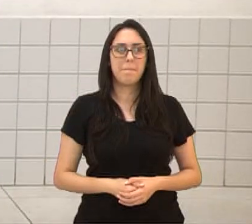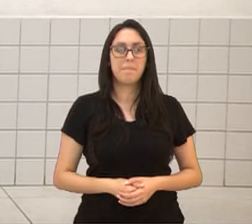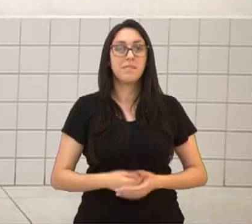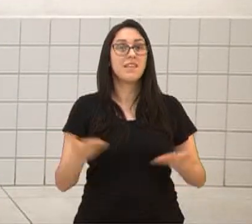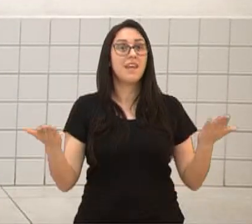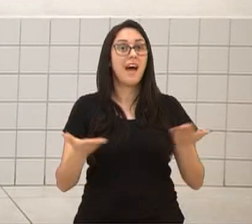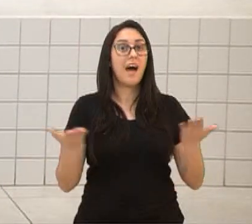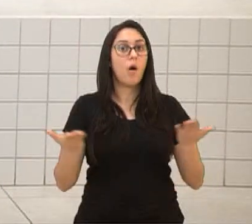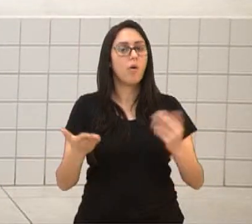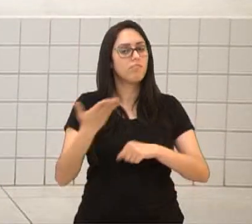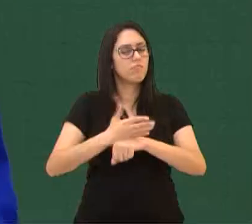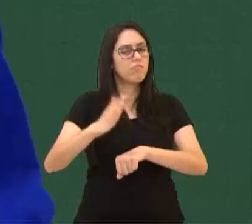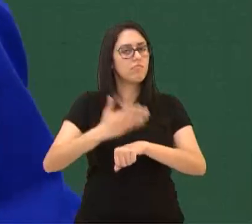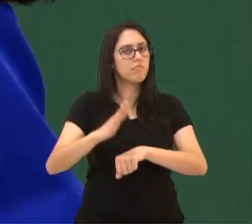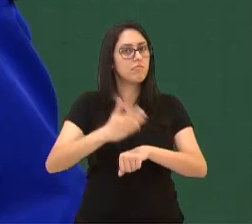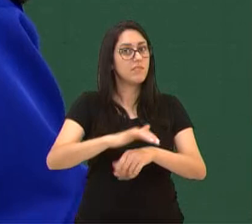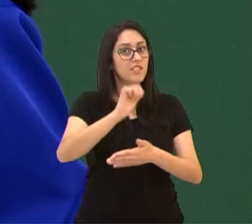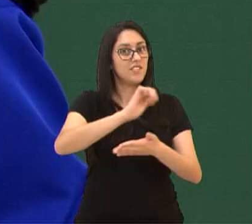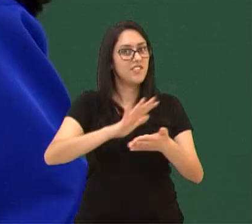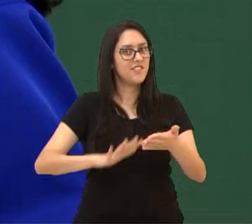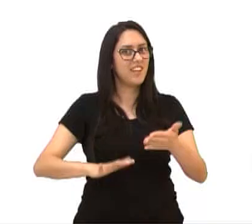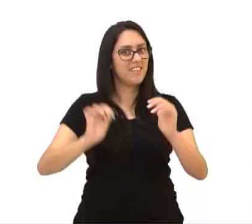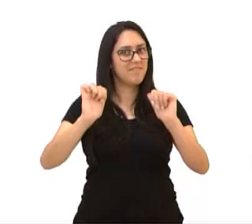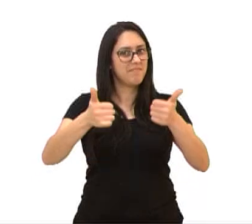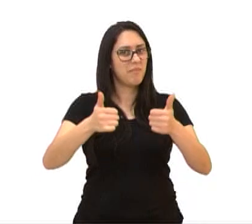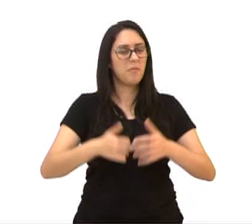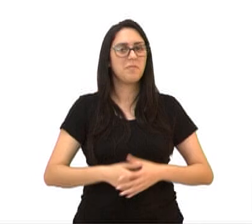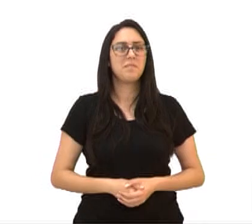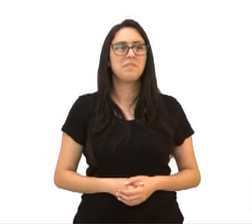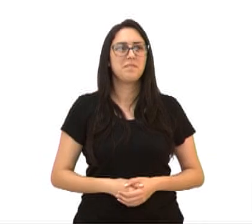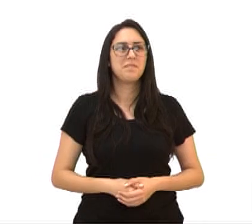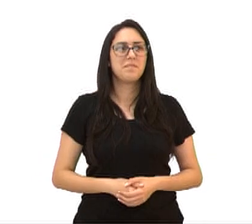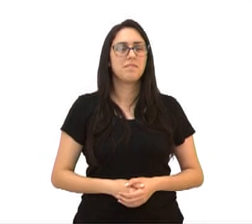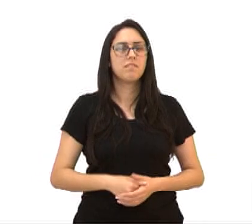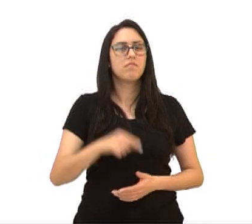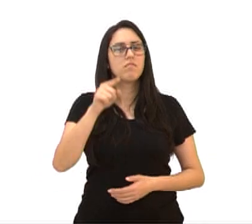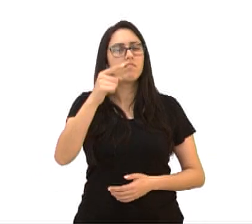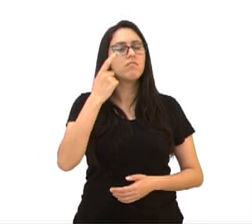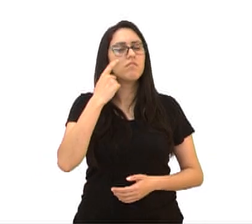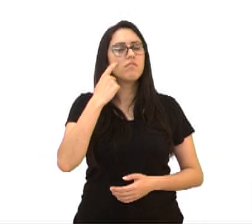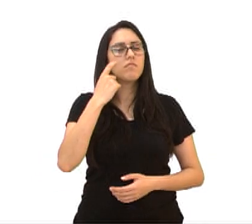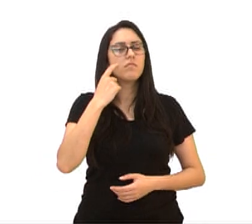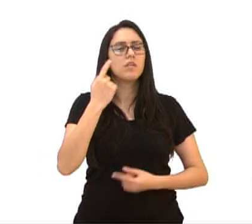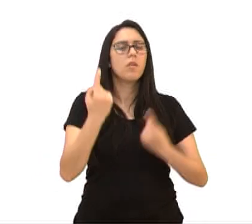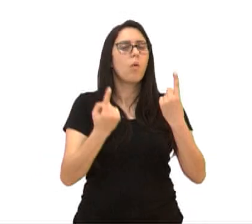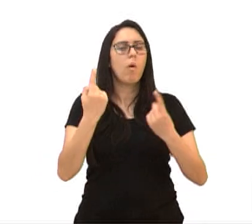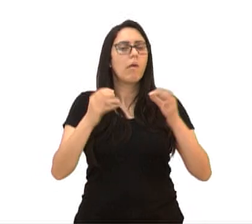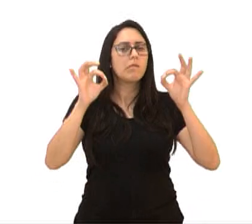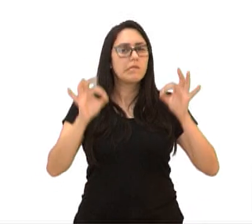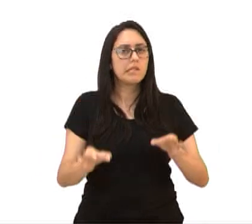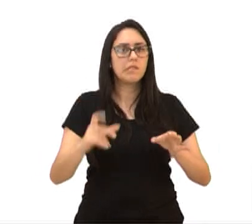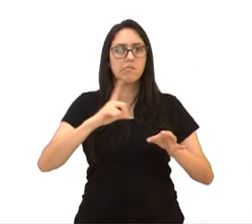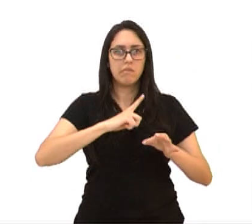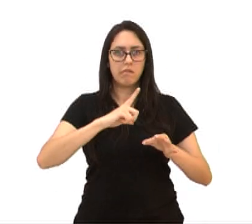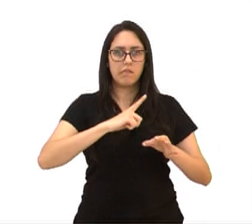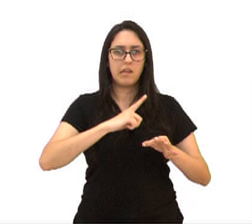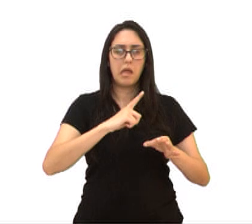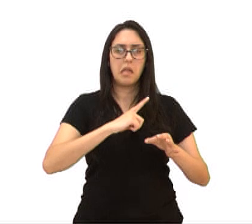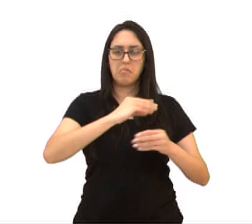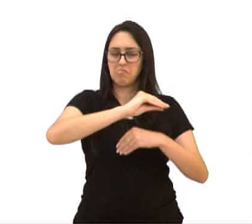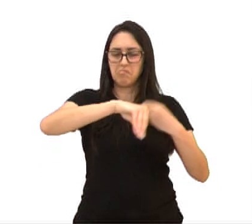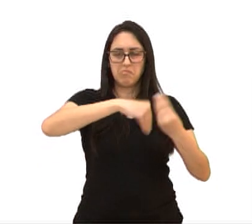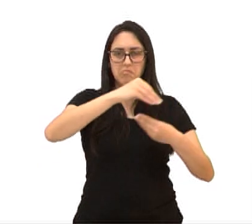Agora, vamos praticar uma atividade, ok? Vamos lá. Identifique, respectivamente, a substância redutora e